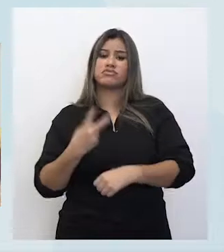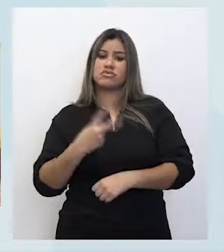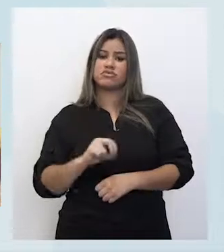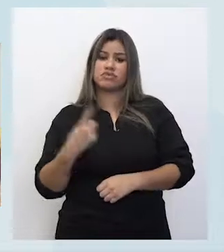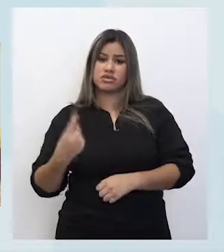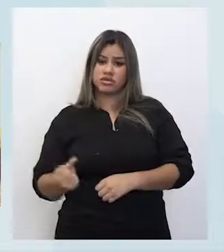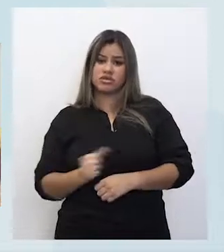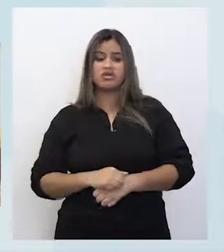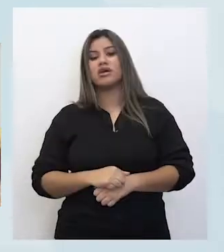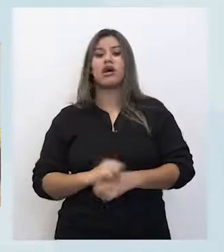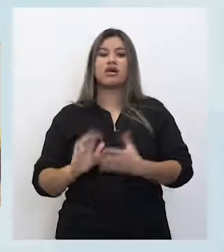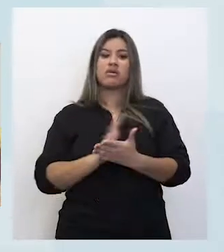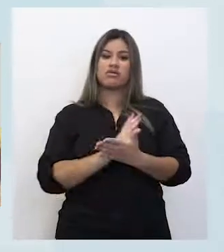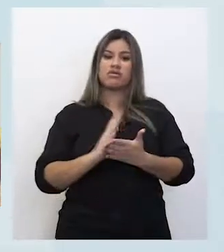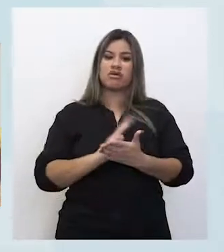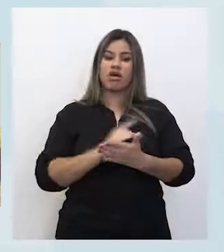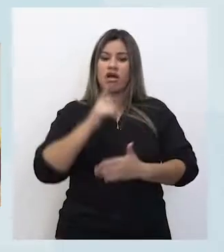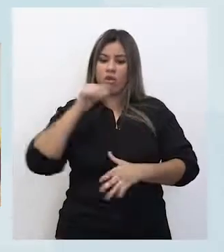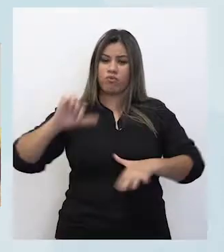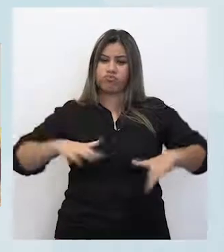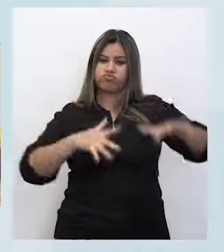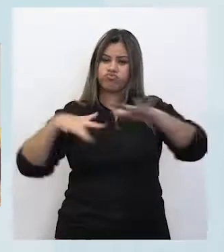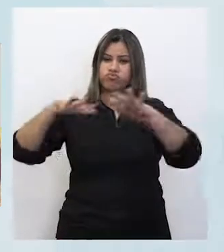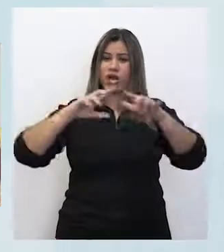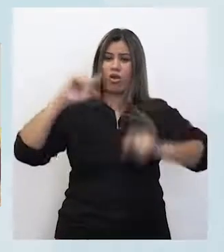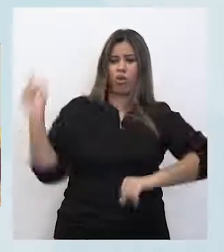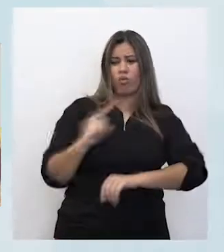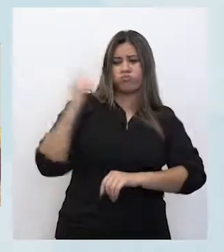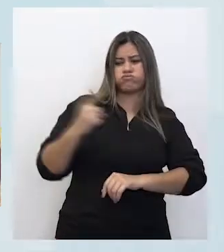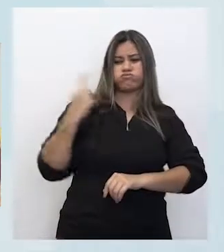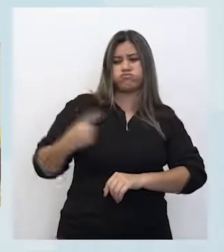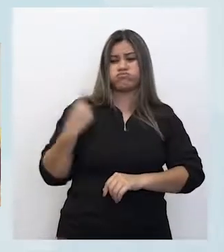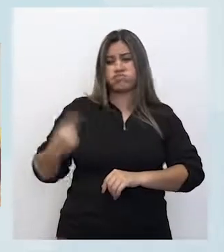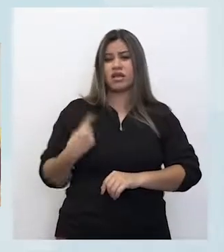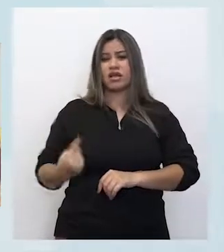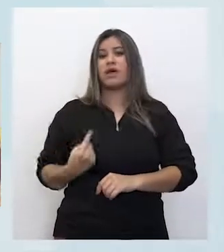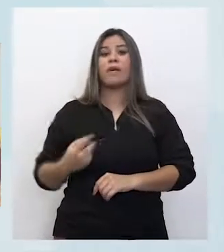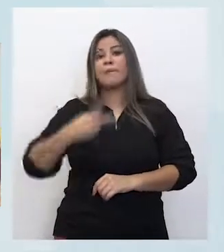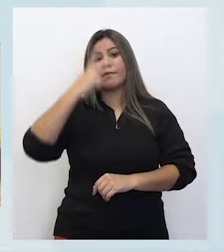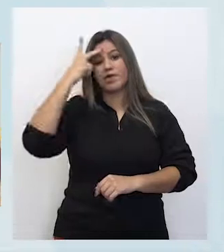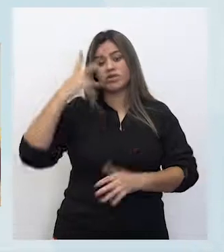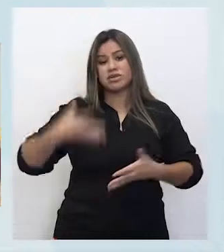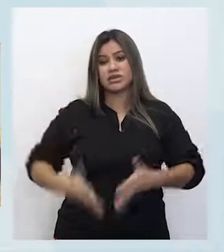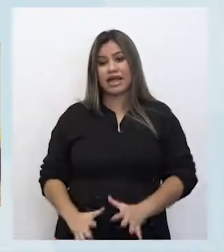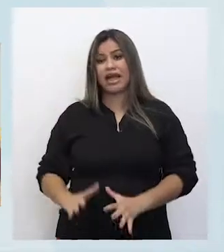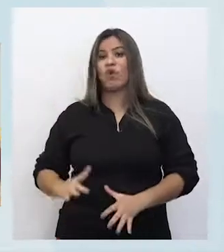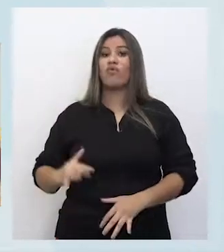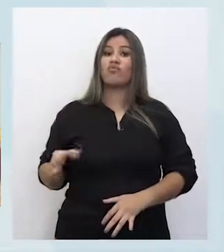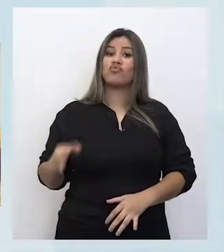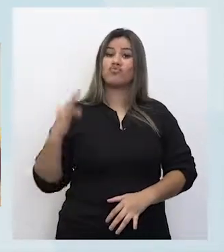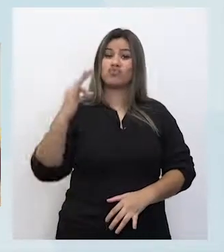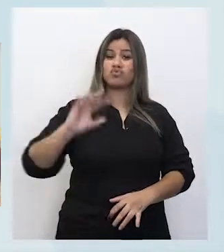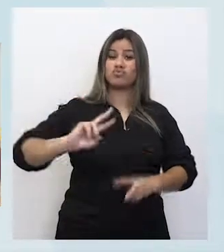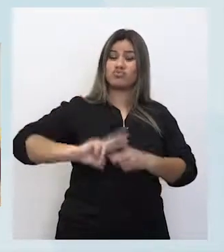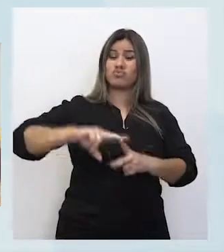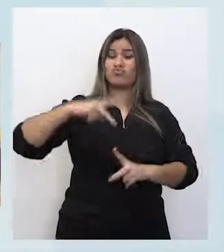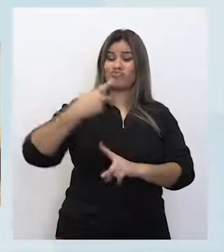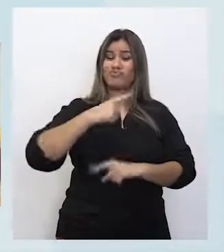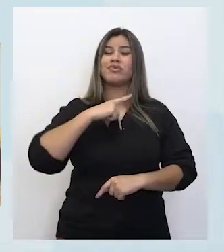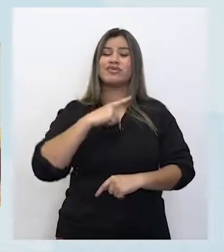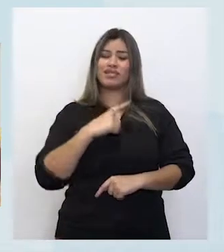extremos, como enchentes e tufões, se intensificarão na idade adulta de quem nasce hoje. No